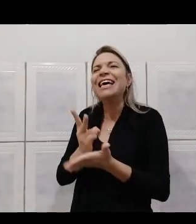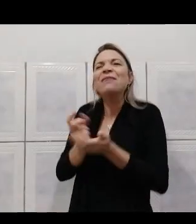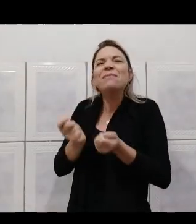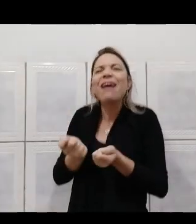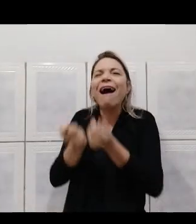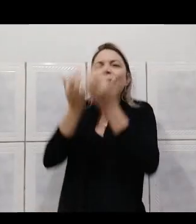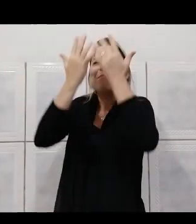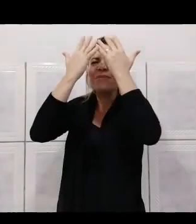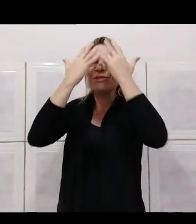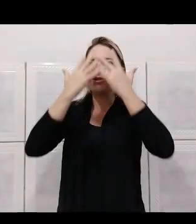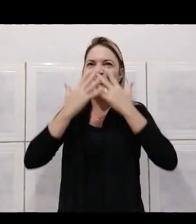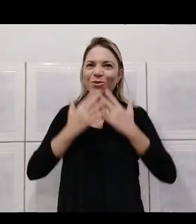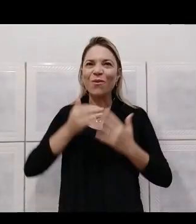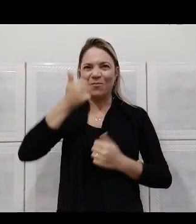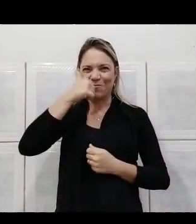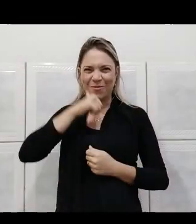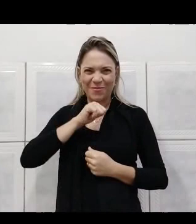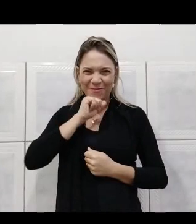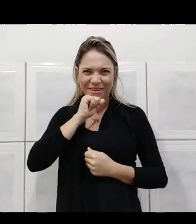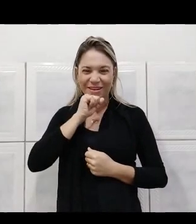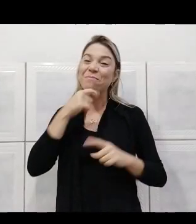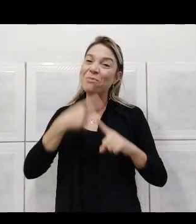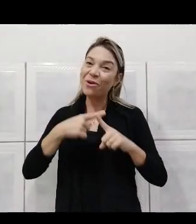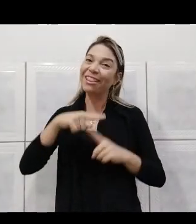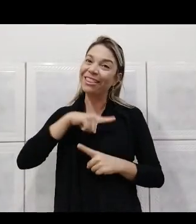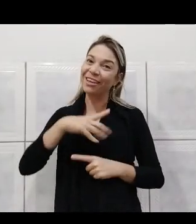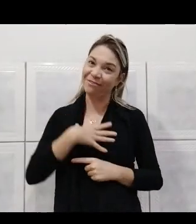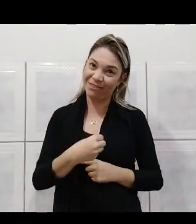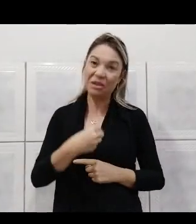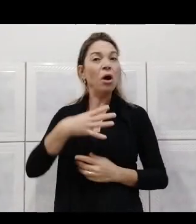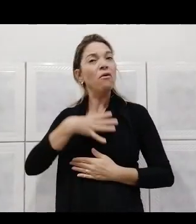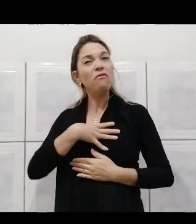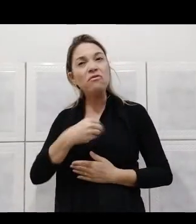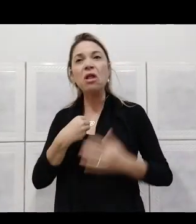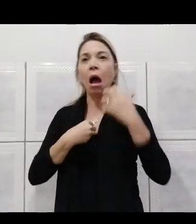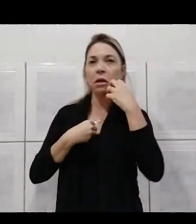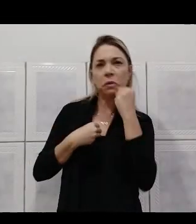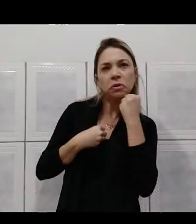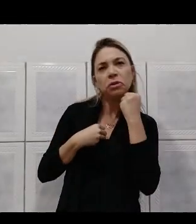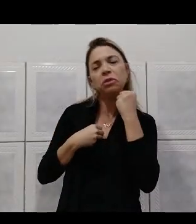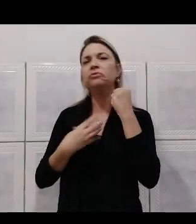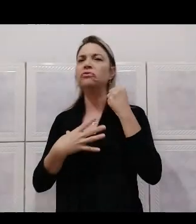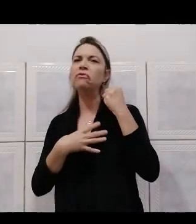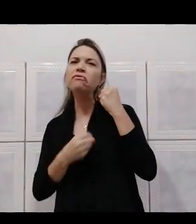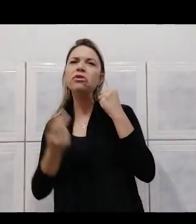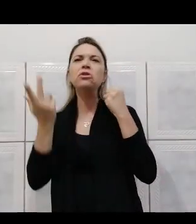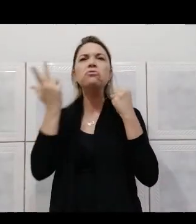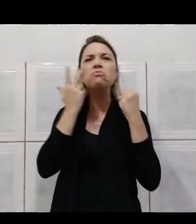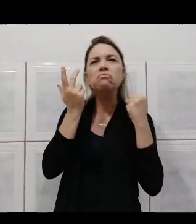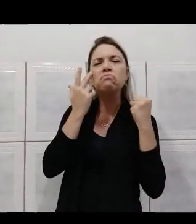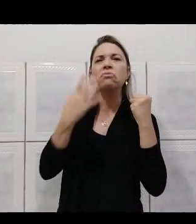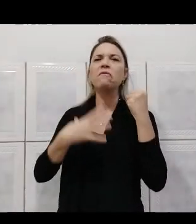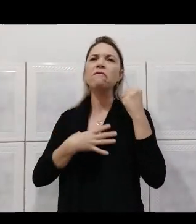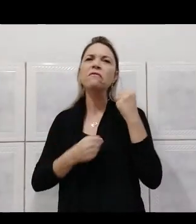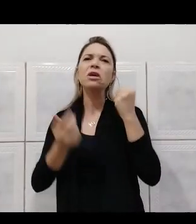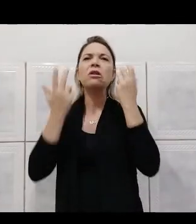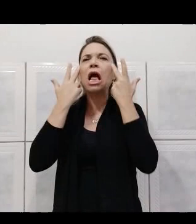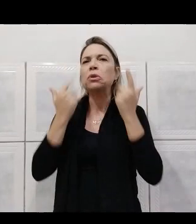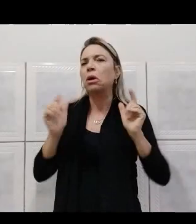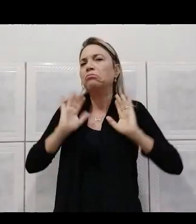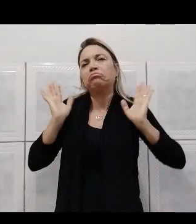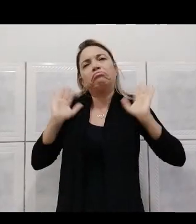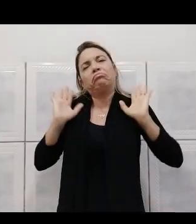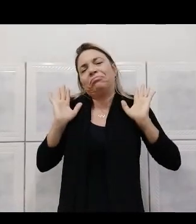A palavra do Senhor nos mostra que Deus permitiu que Eva fosse a mãe